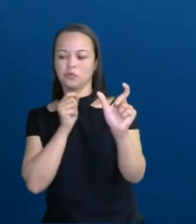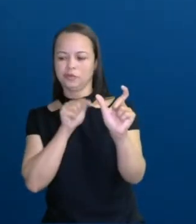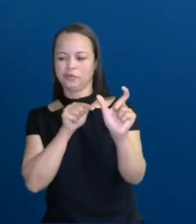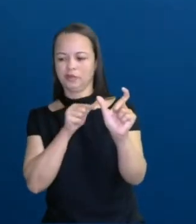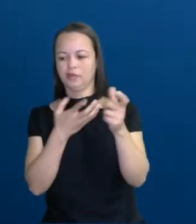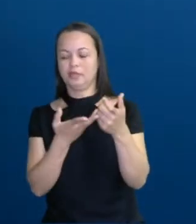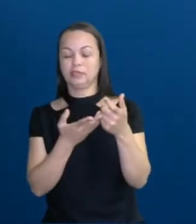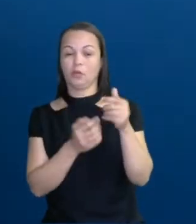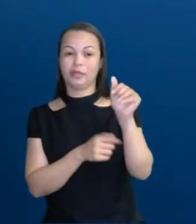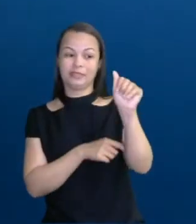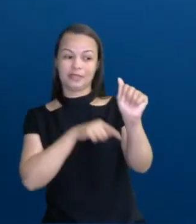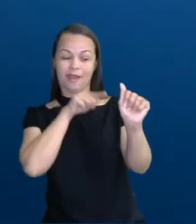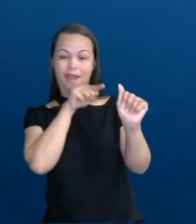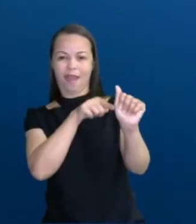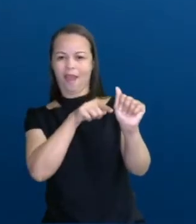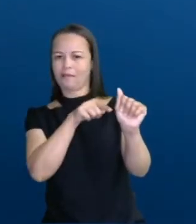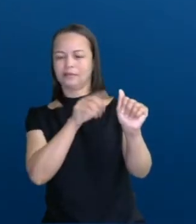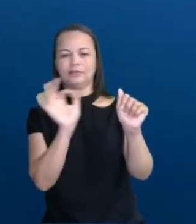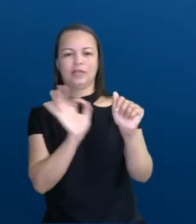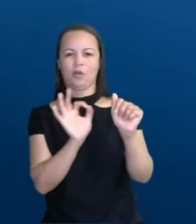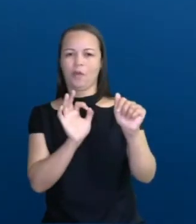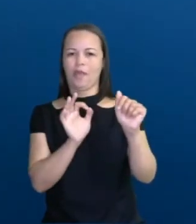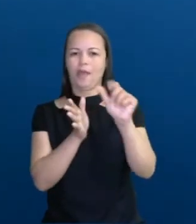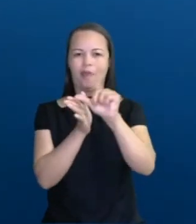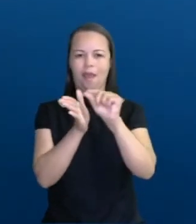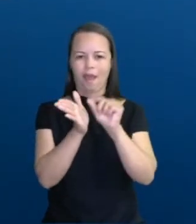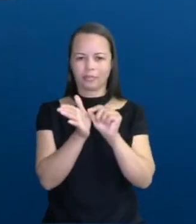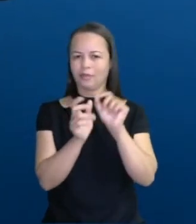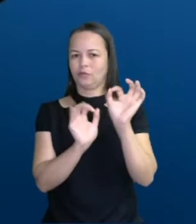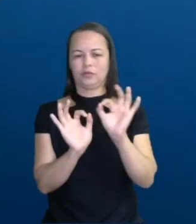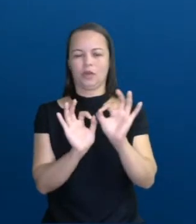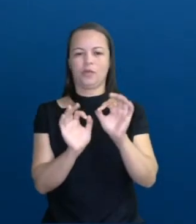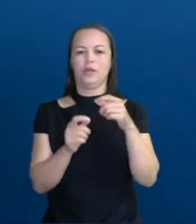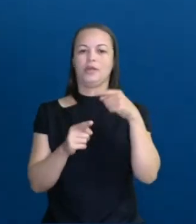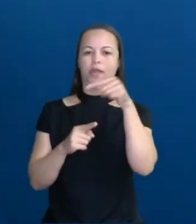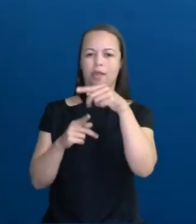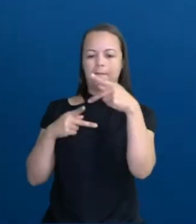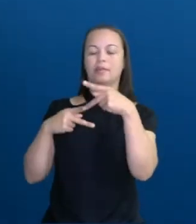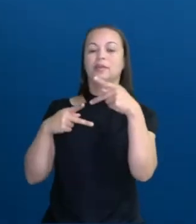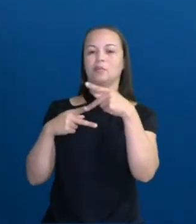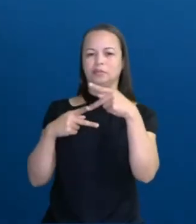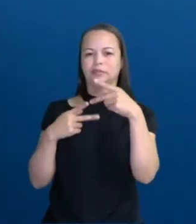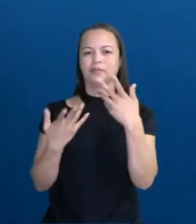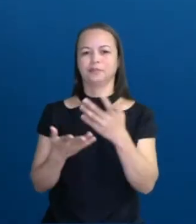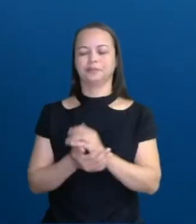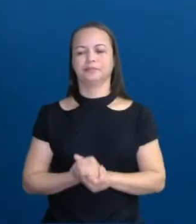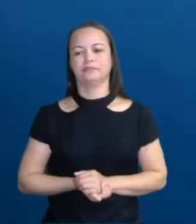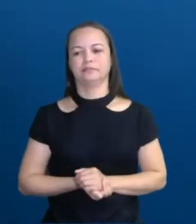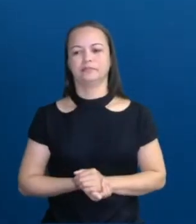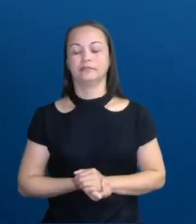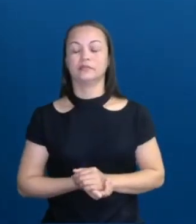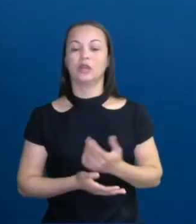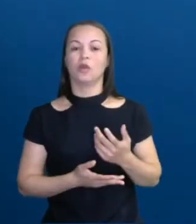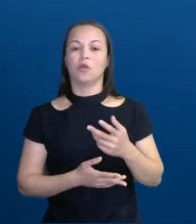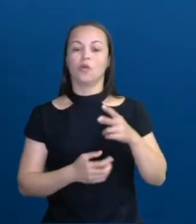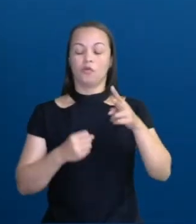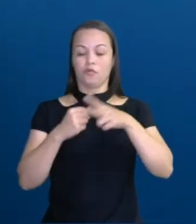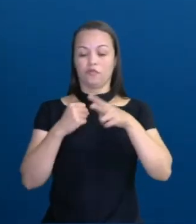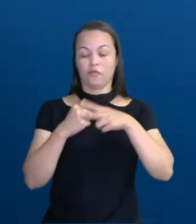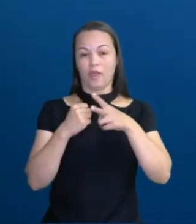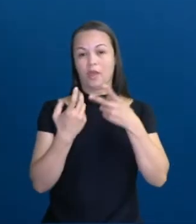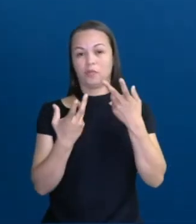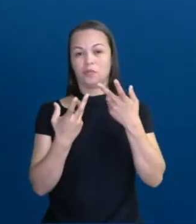caso aqui ó esse a ele não é artigo mas ele é preposição o verbo aspirar